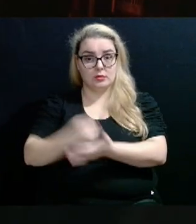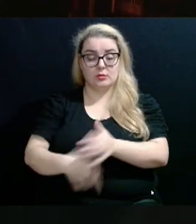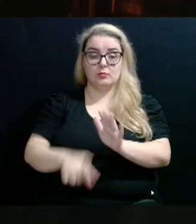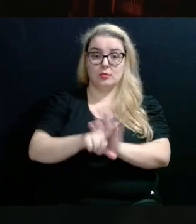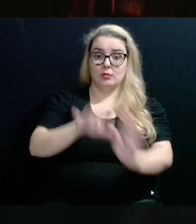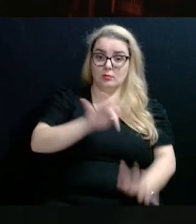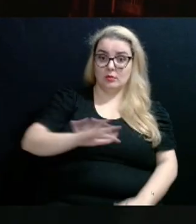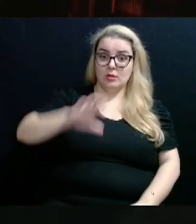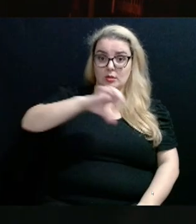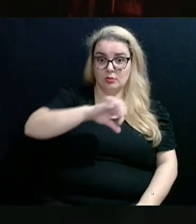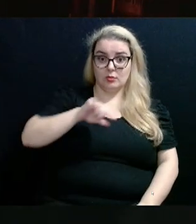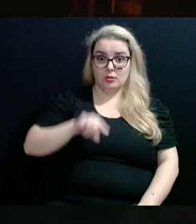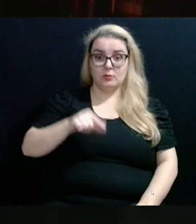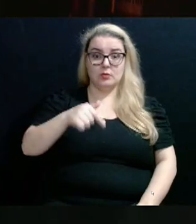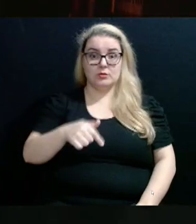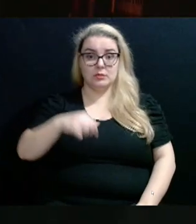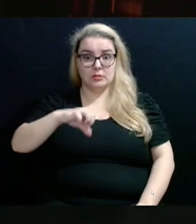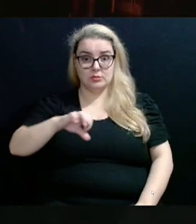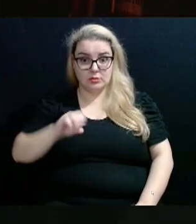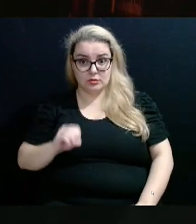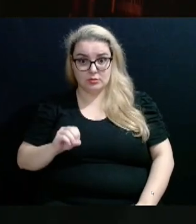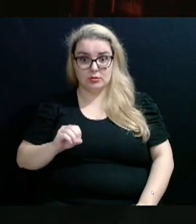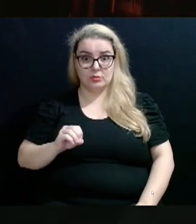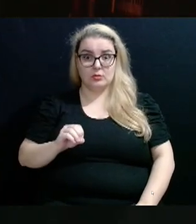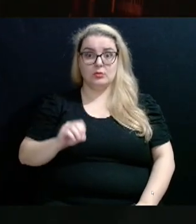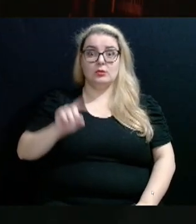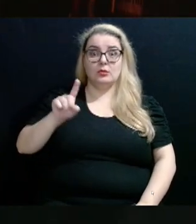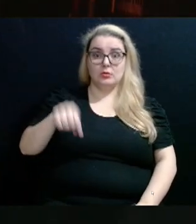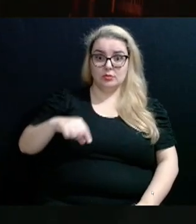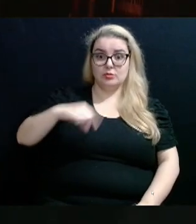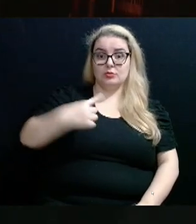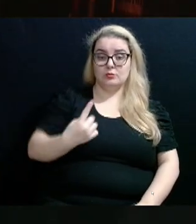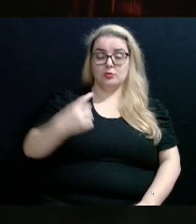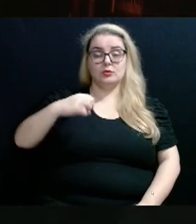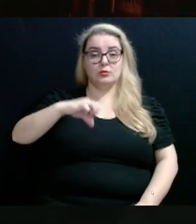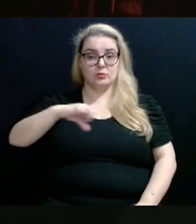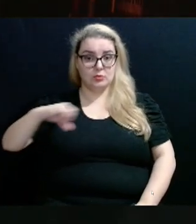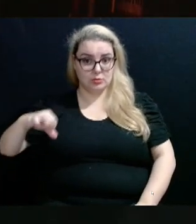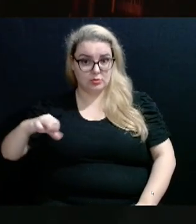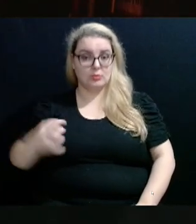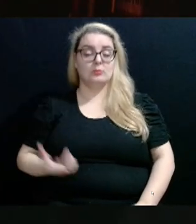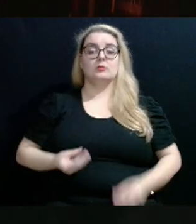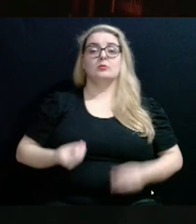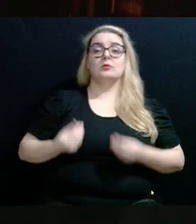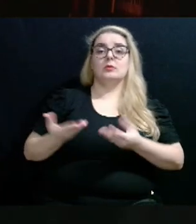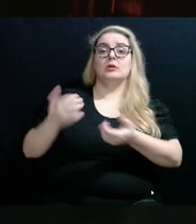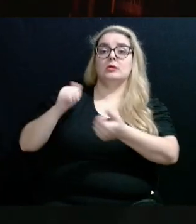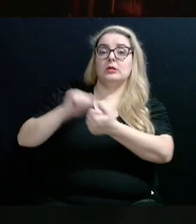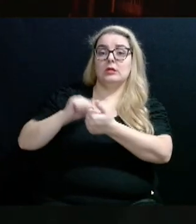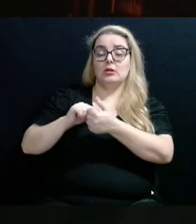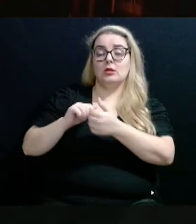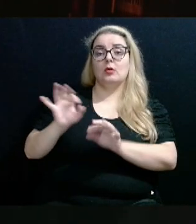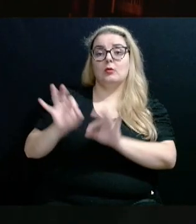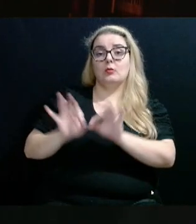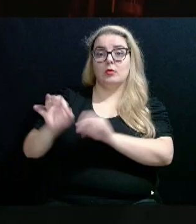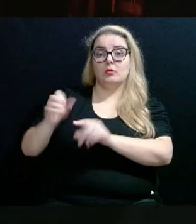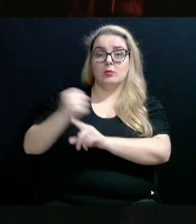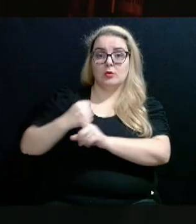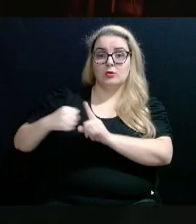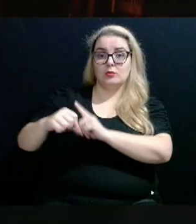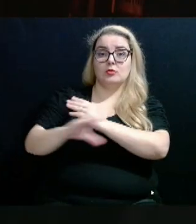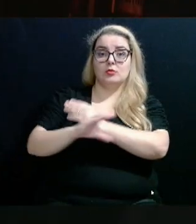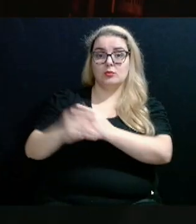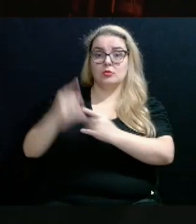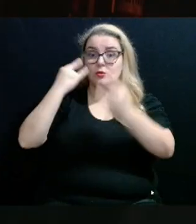de 1999, visando obter qualificação como organização da sociedade civil de interesse público. A